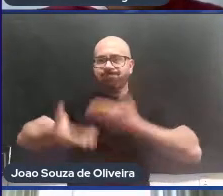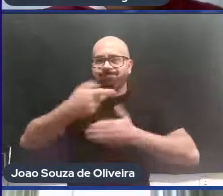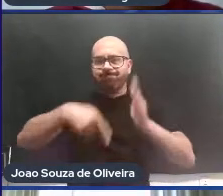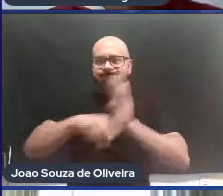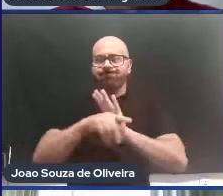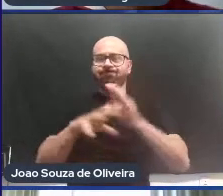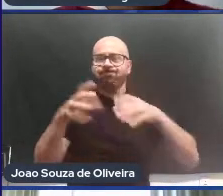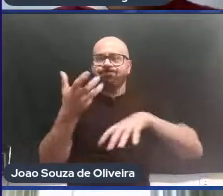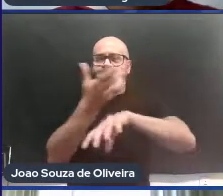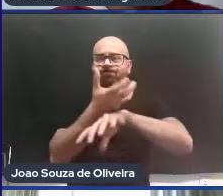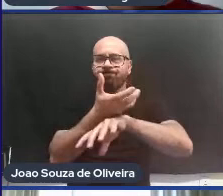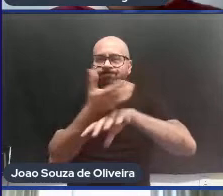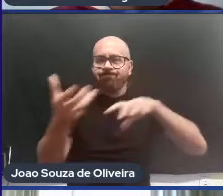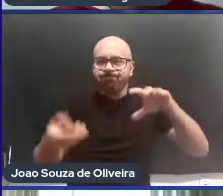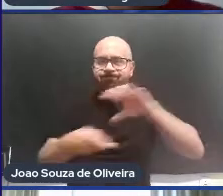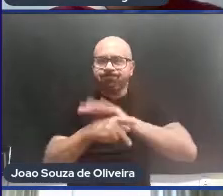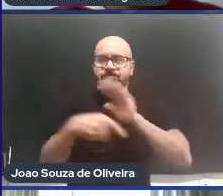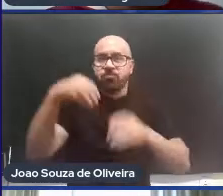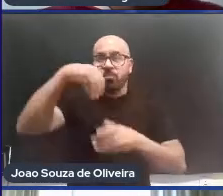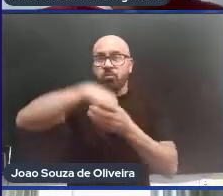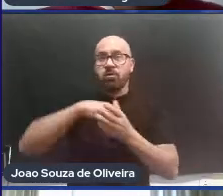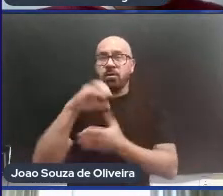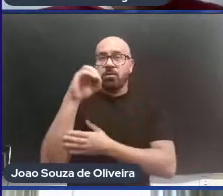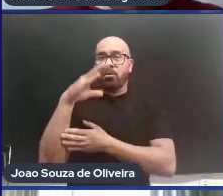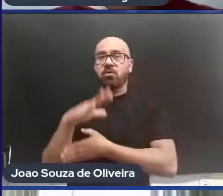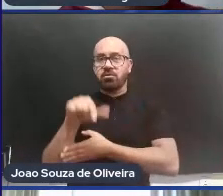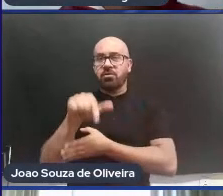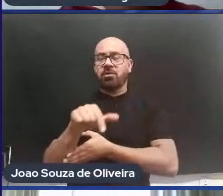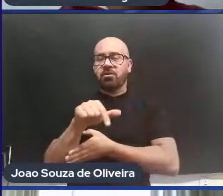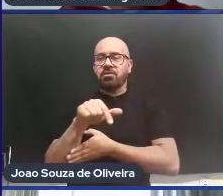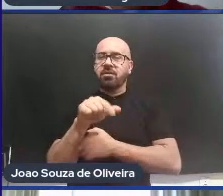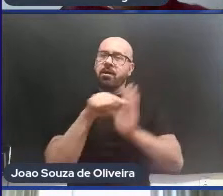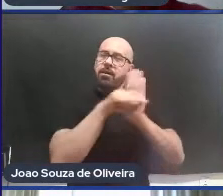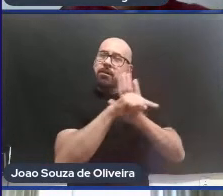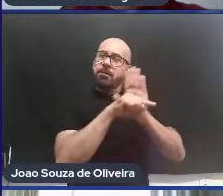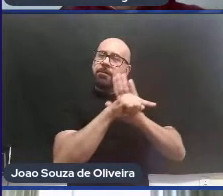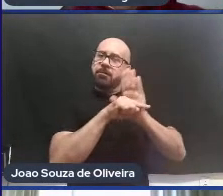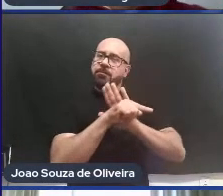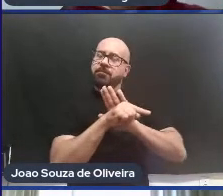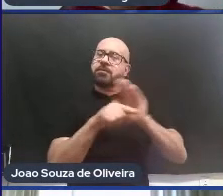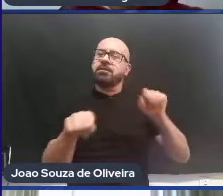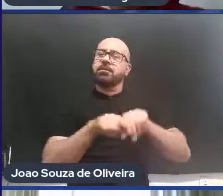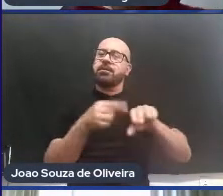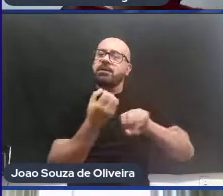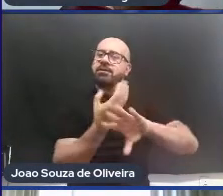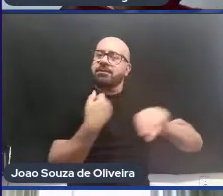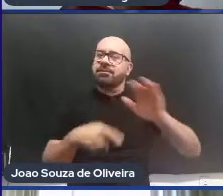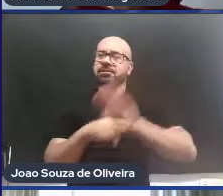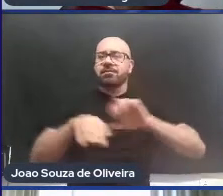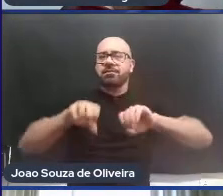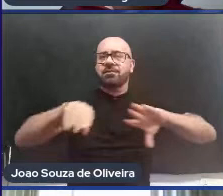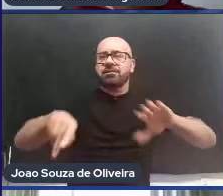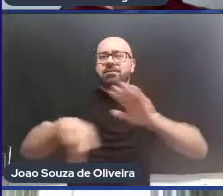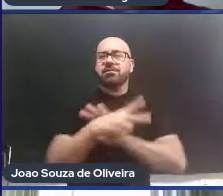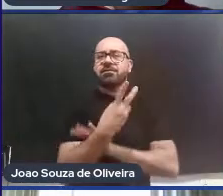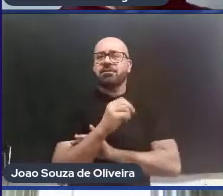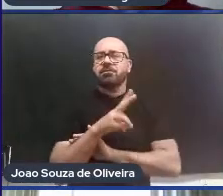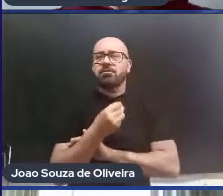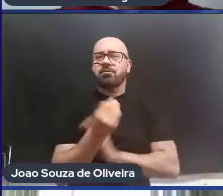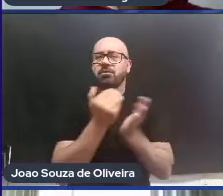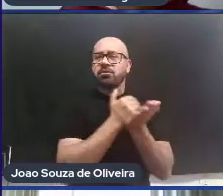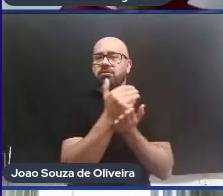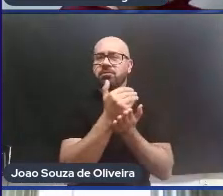uma técnica do Instituto Federal do câmpus vários e faz parte de pesquisa e extensão de ensino conhecido remoto realizado em 2020